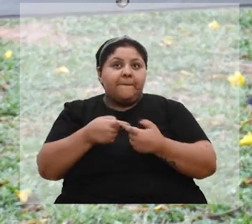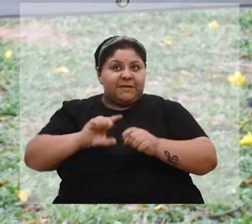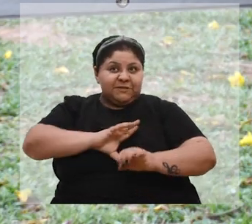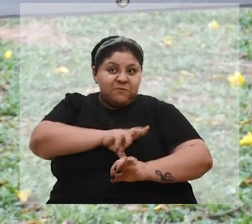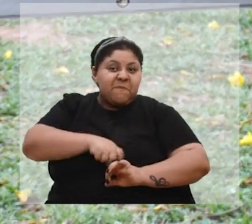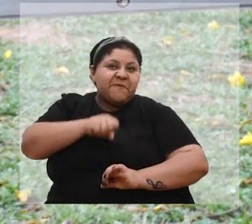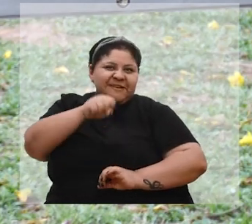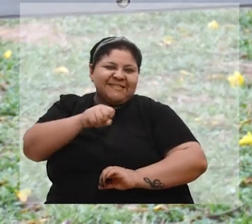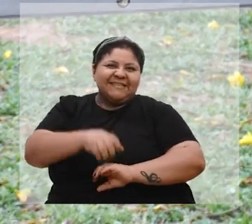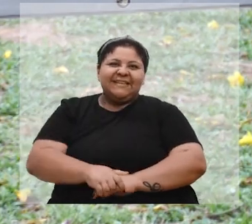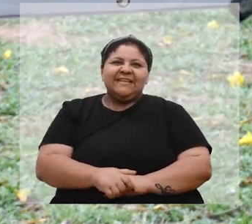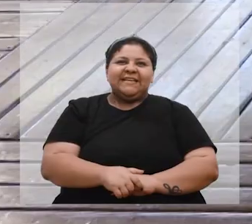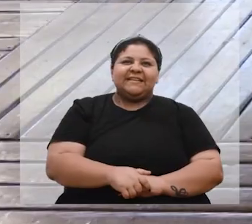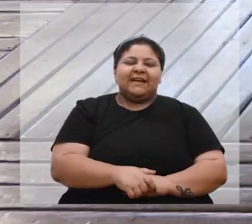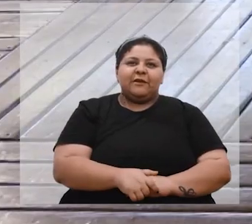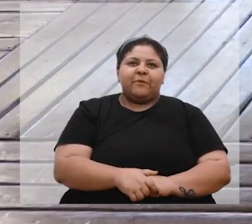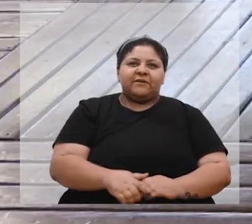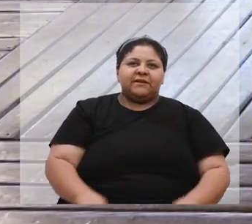Nós não, mas o amor sim.